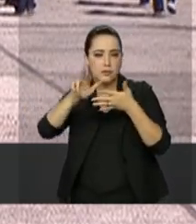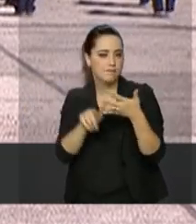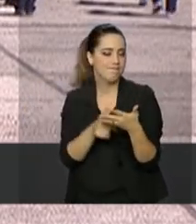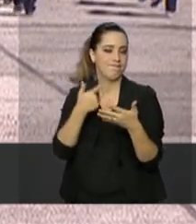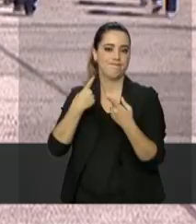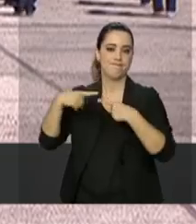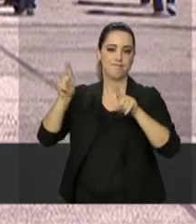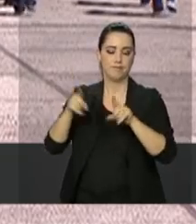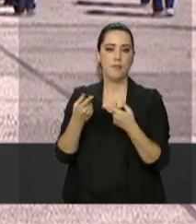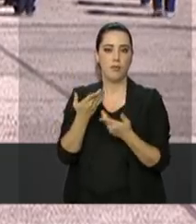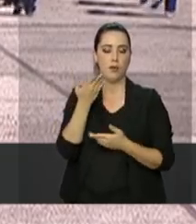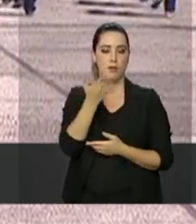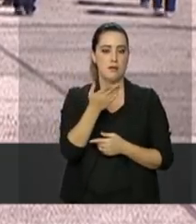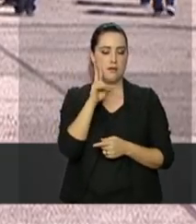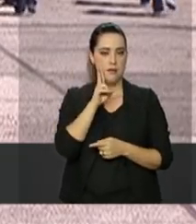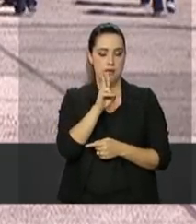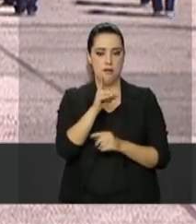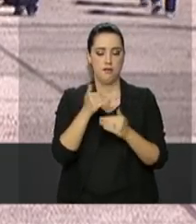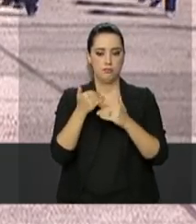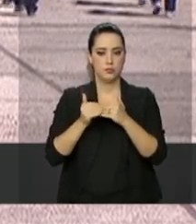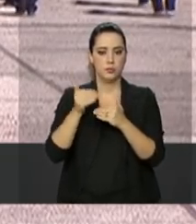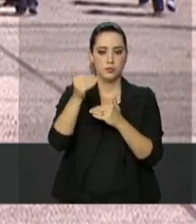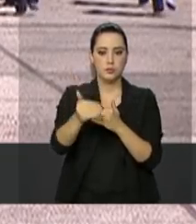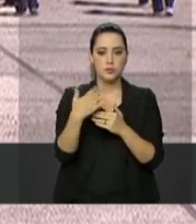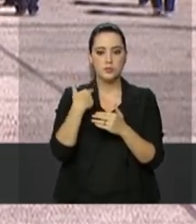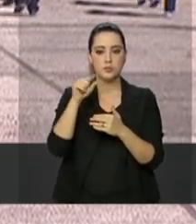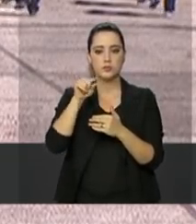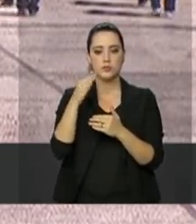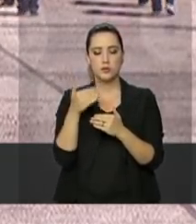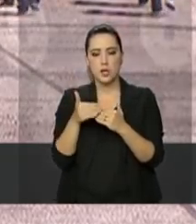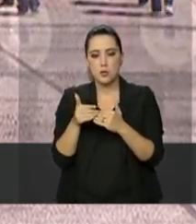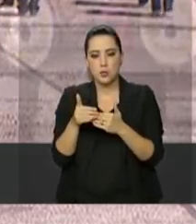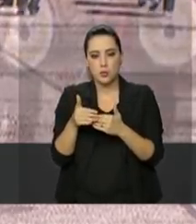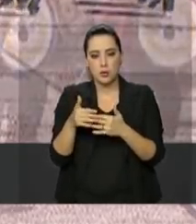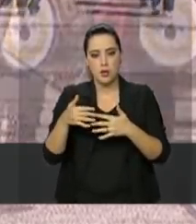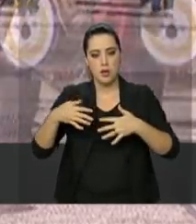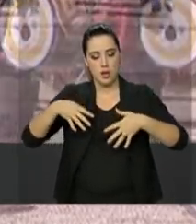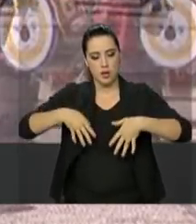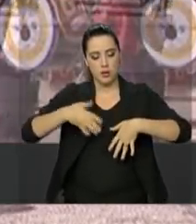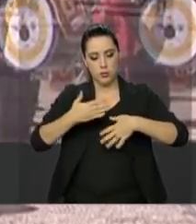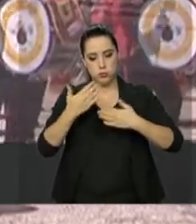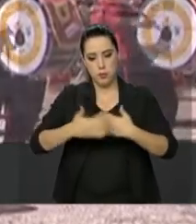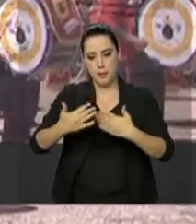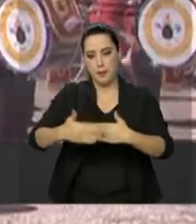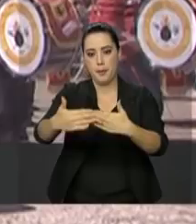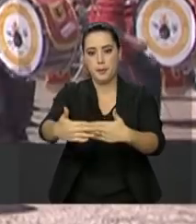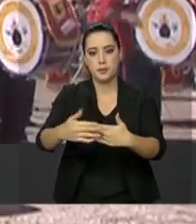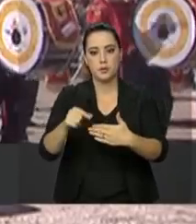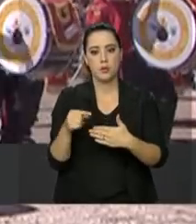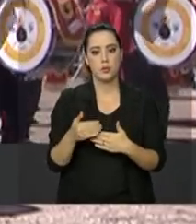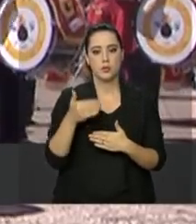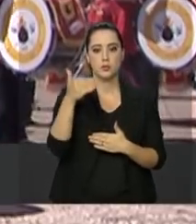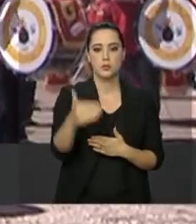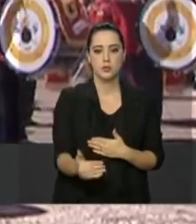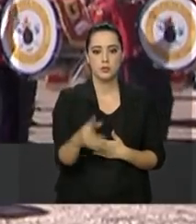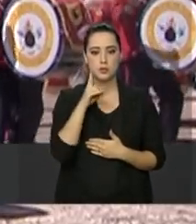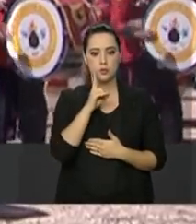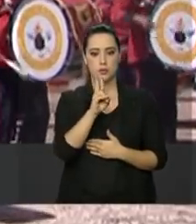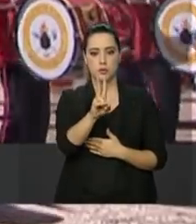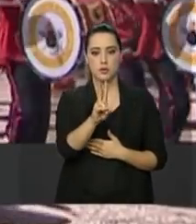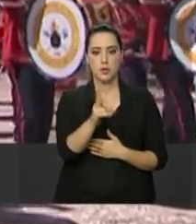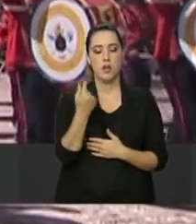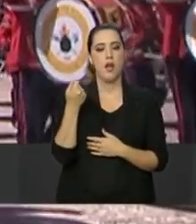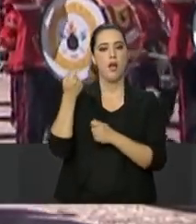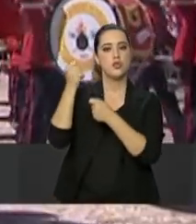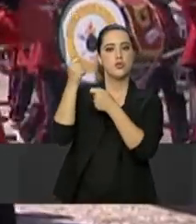E lá na frente, próximo ao submor, né, da banda, o regente da banda, temos aí a árvore